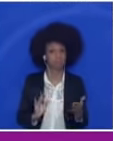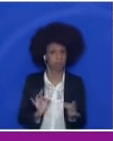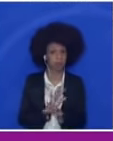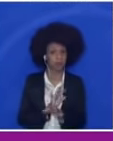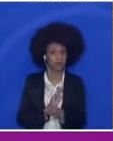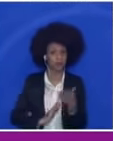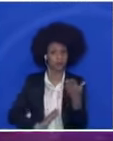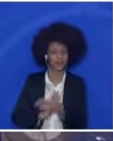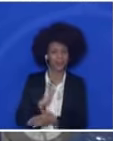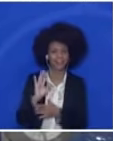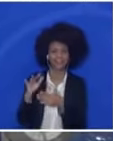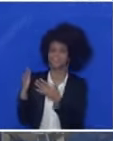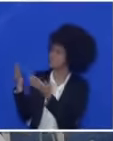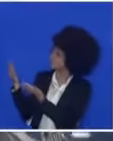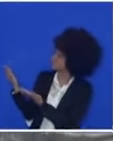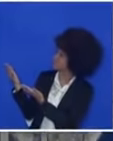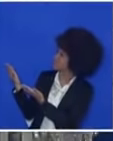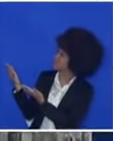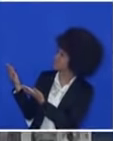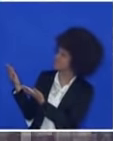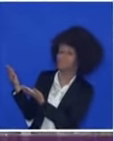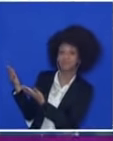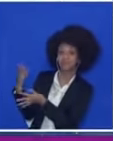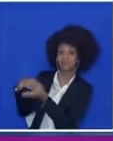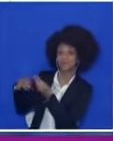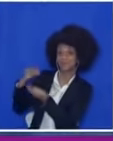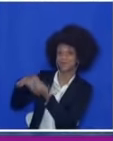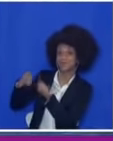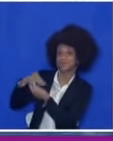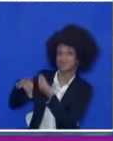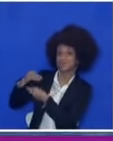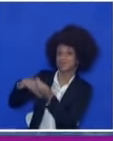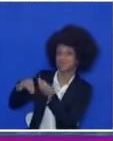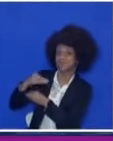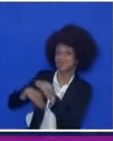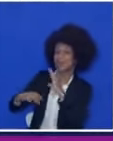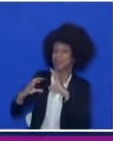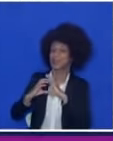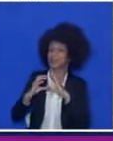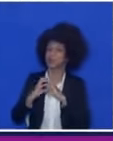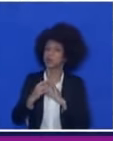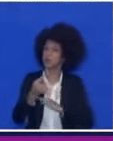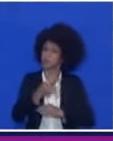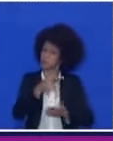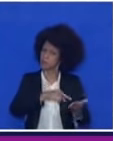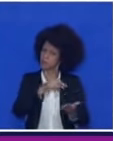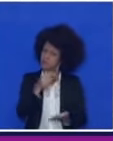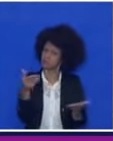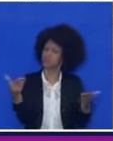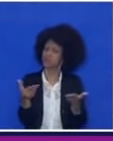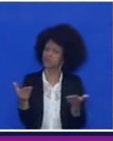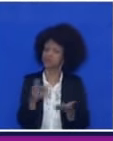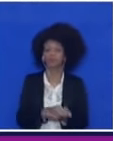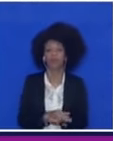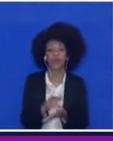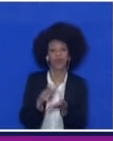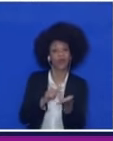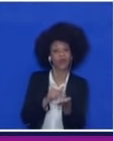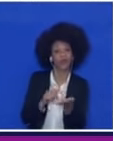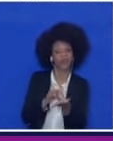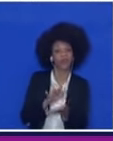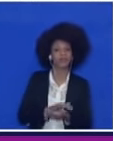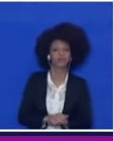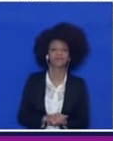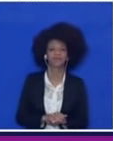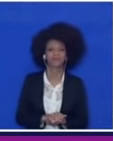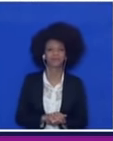posicionadas, valendo! Globo número 1 embaralhando as bolas para o nosso primeiro sorteio de hoje, é Loto